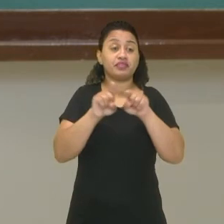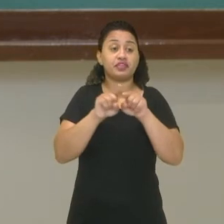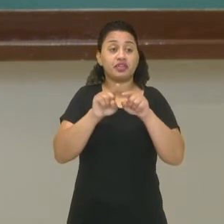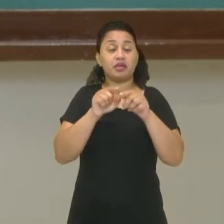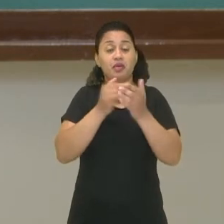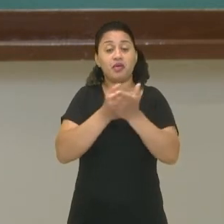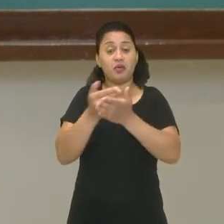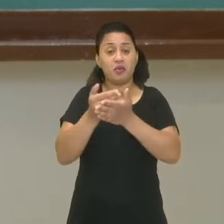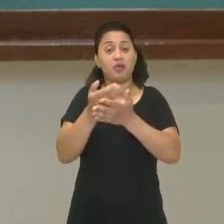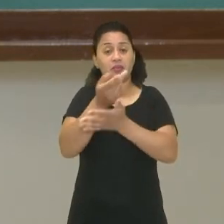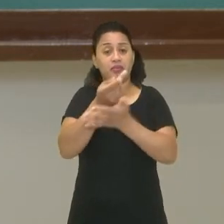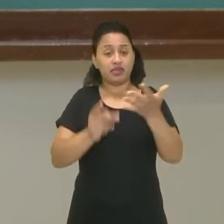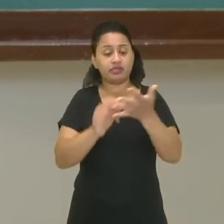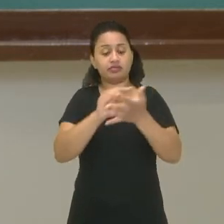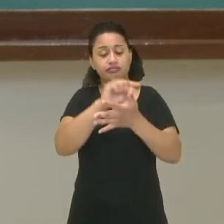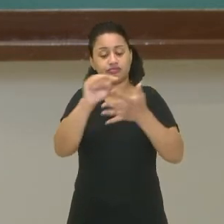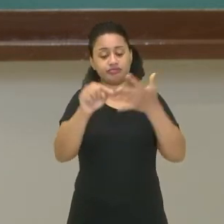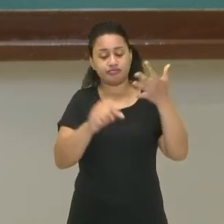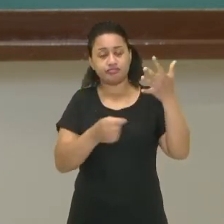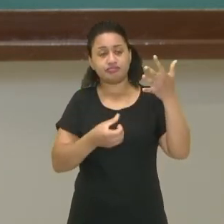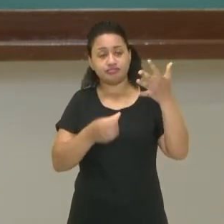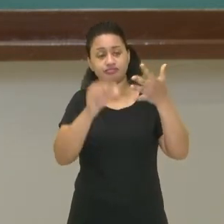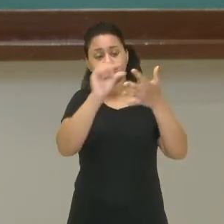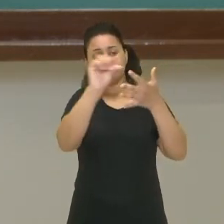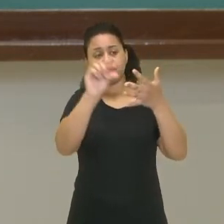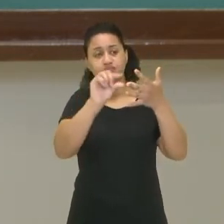primeiros versos, né,